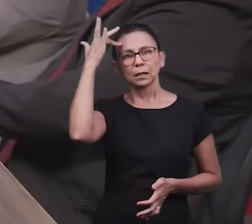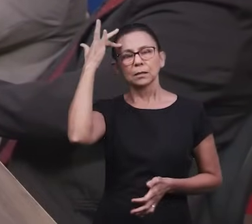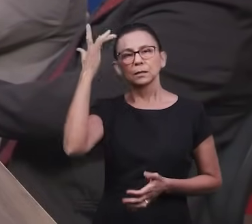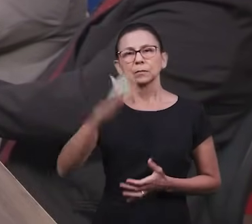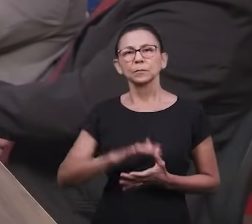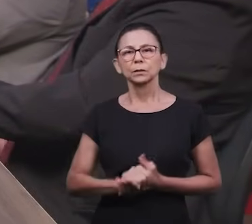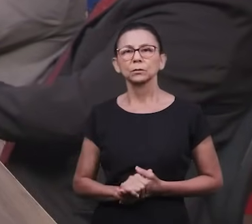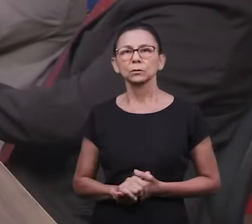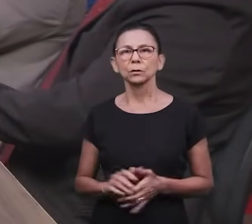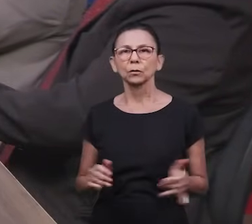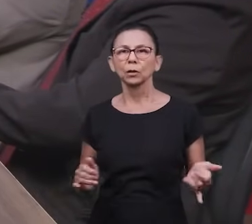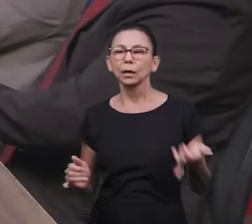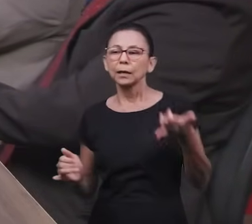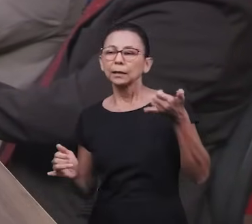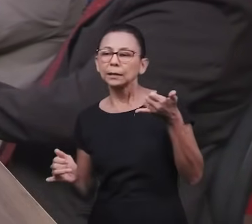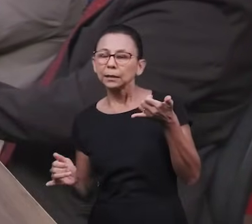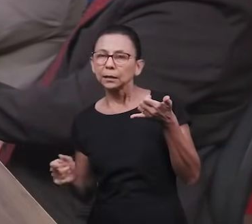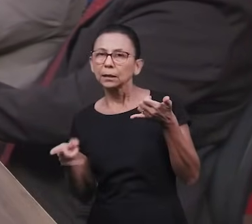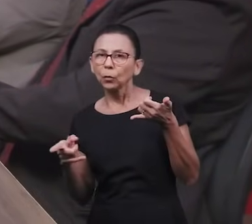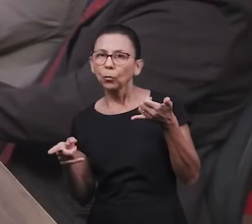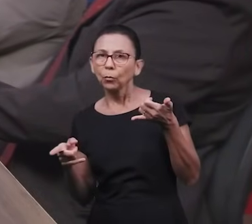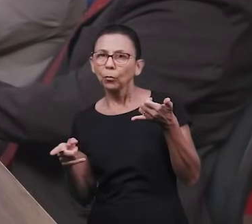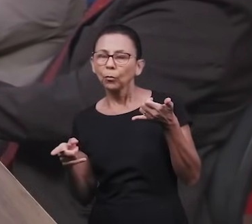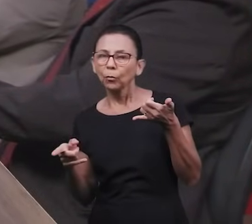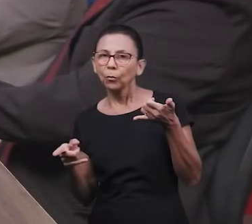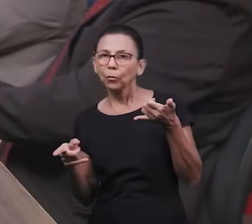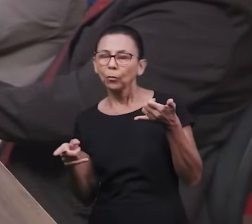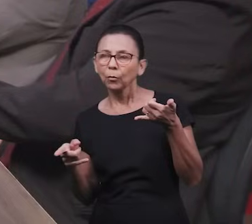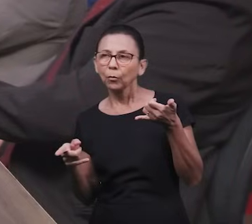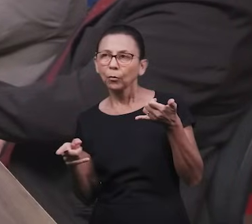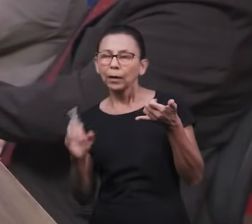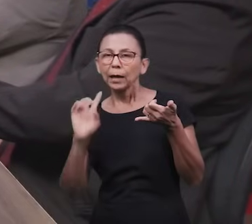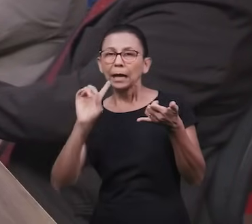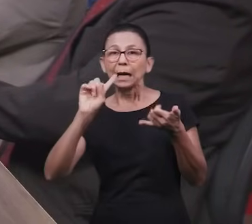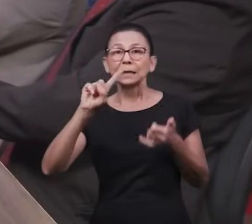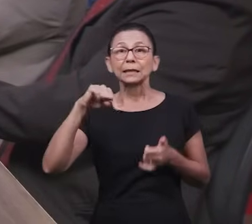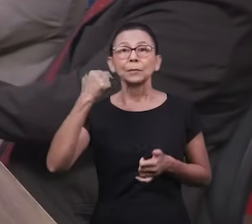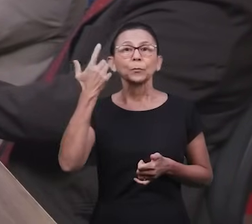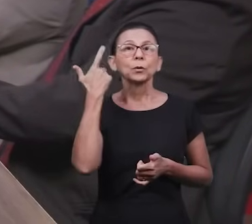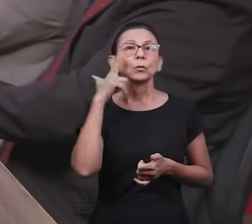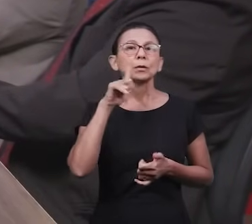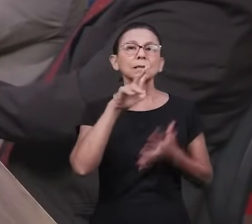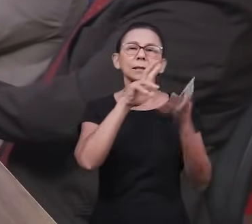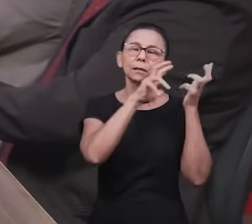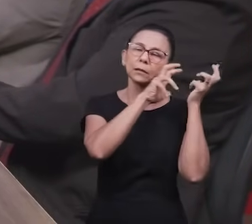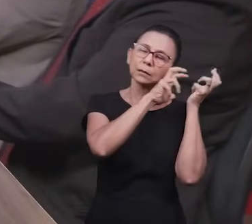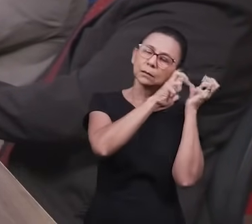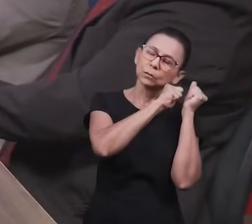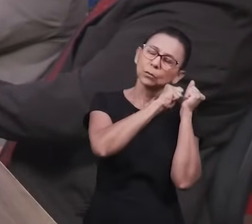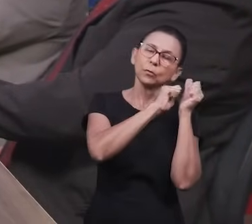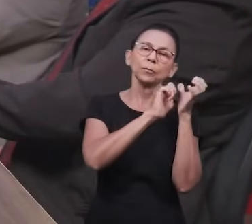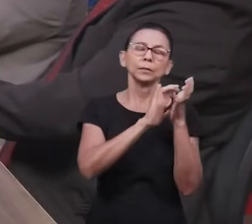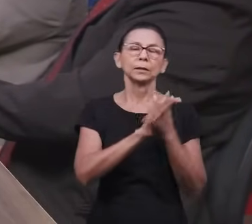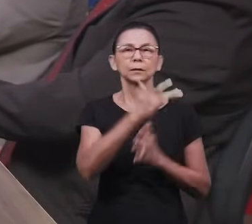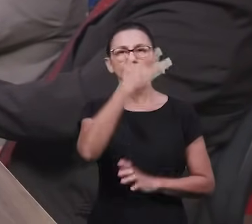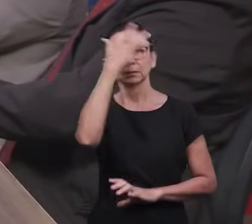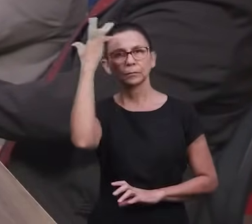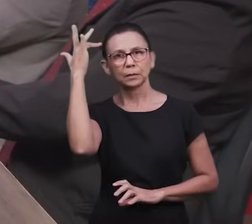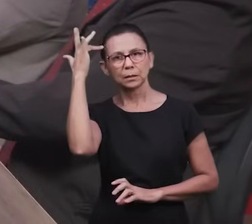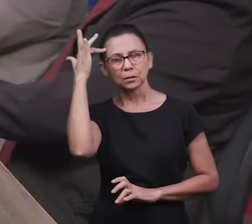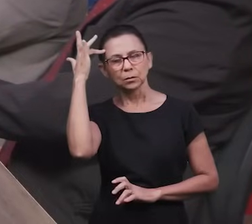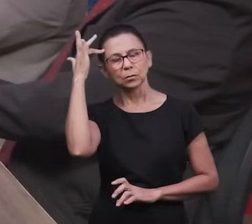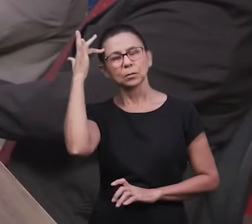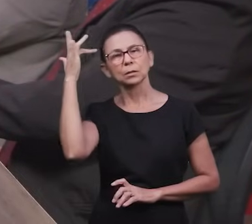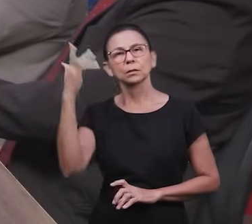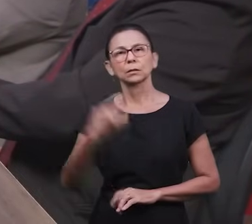né, elas não ligam, né, para depois dormir. Não, elas ligam, né, porque elas só conseguem dormir, principalmente as pessoas